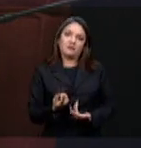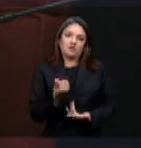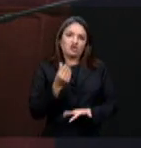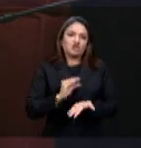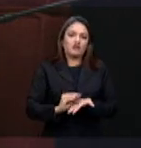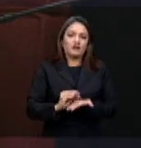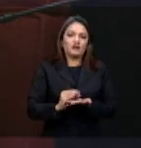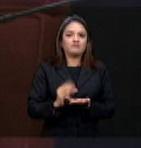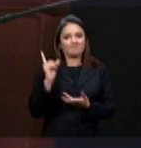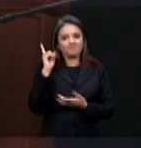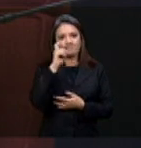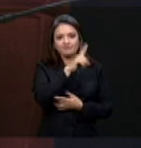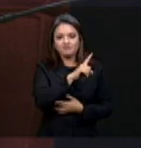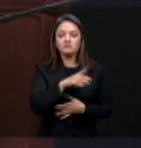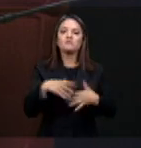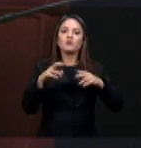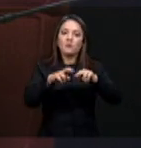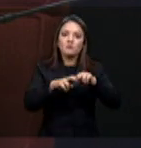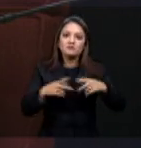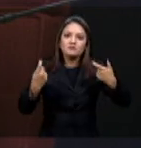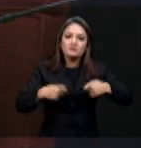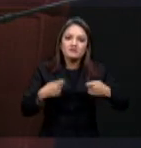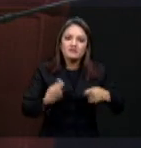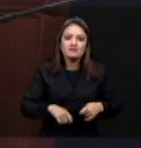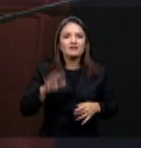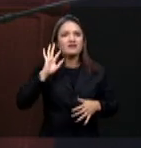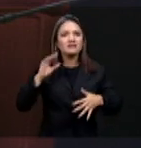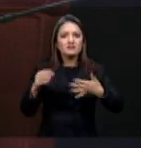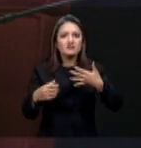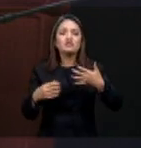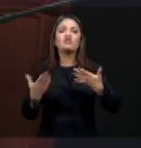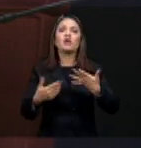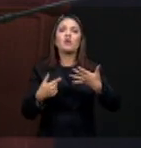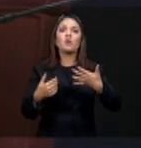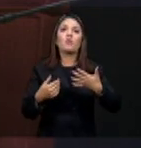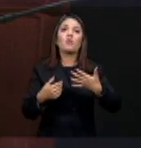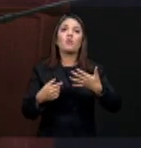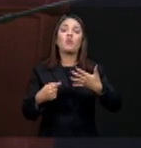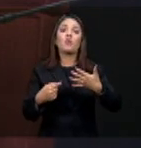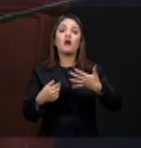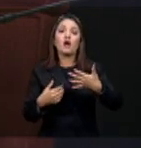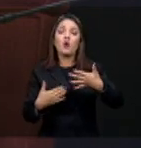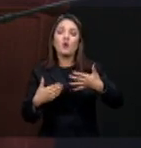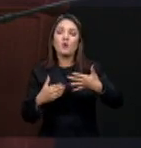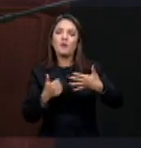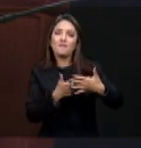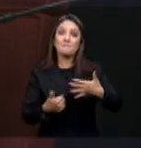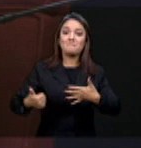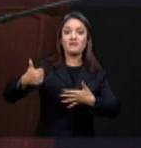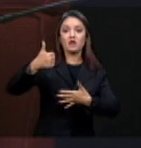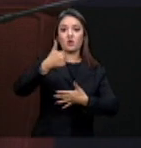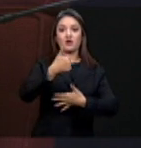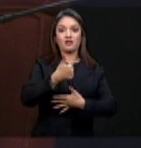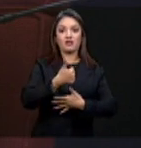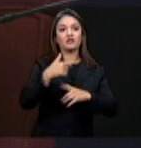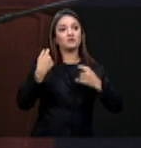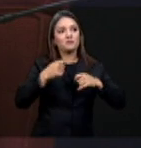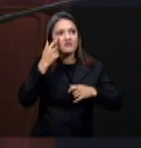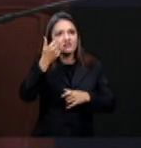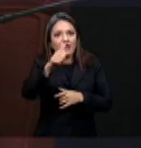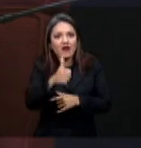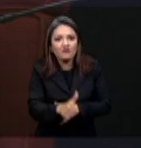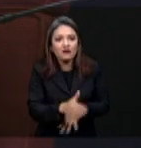e por isso as prioridades devem ser bem definidas e é preciso ter em mente que é fundamental fazer avaliação